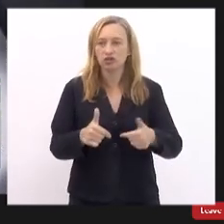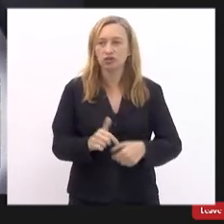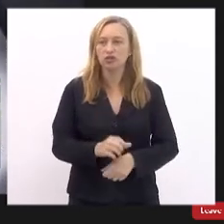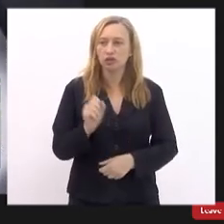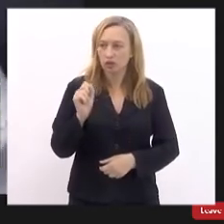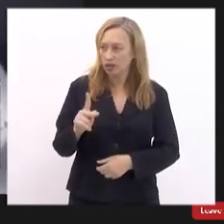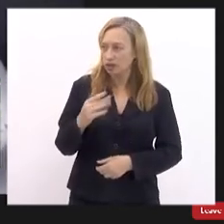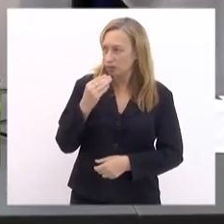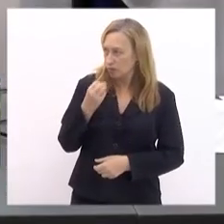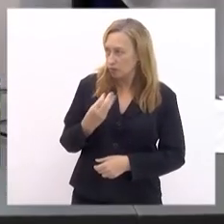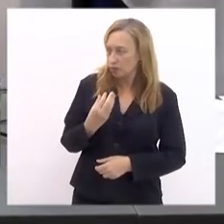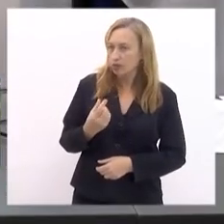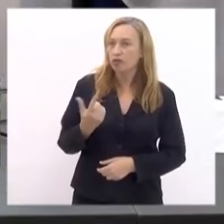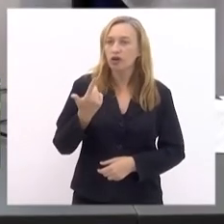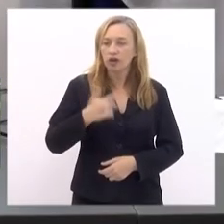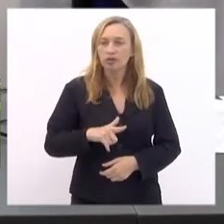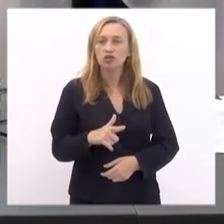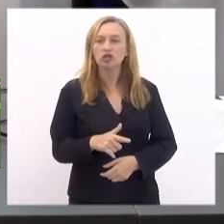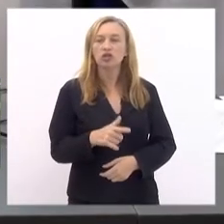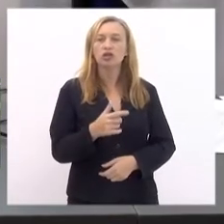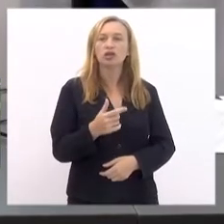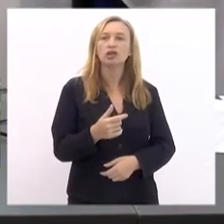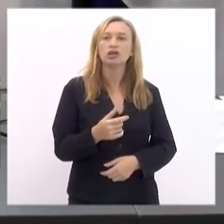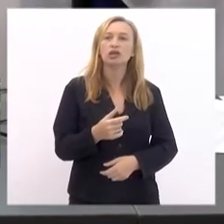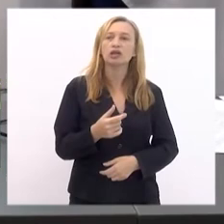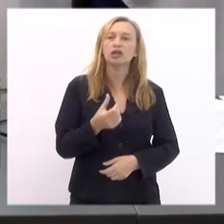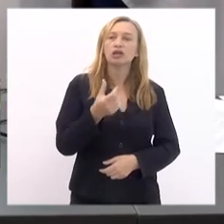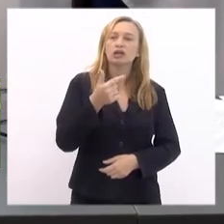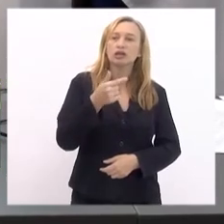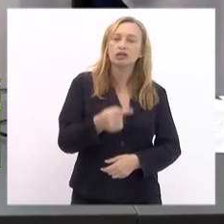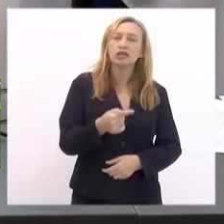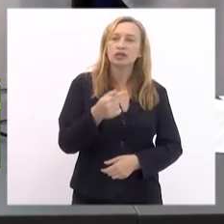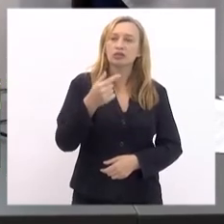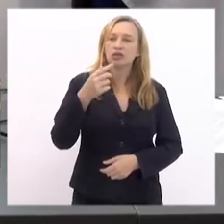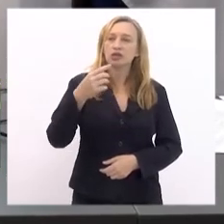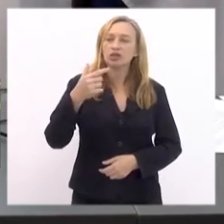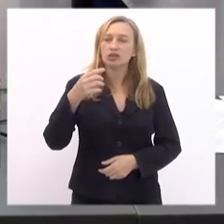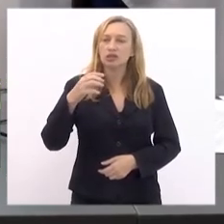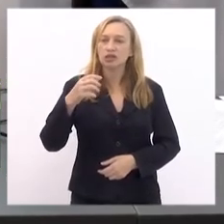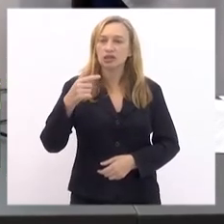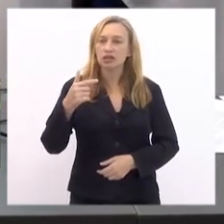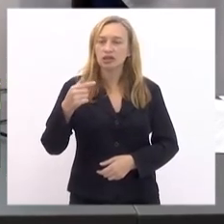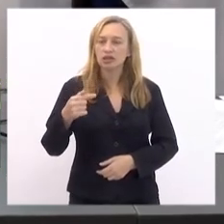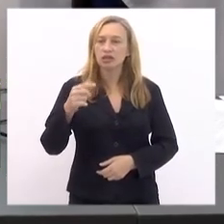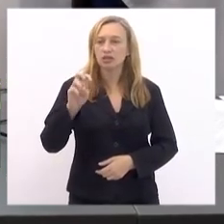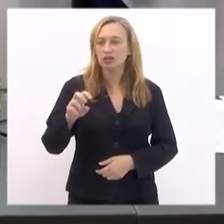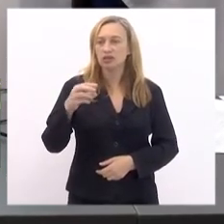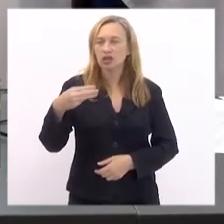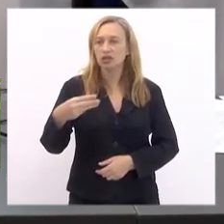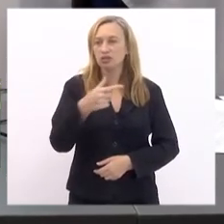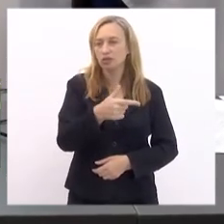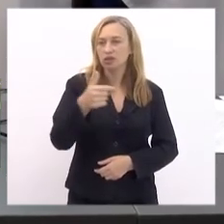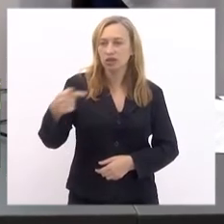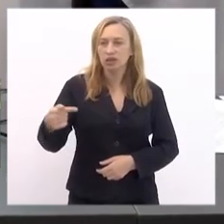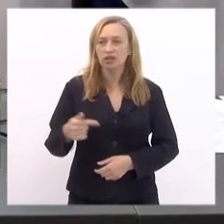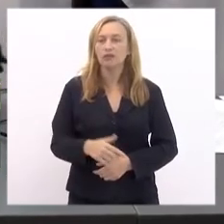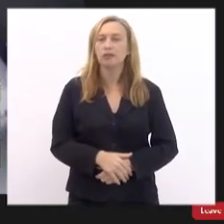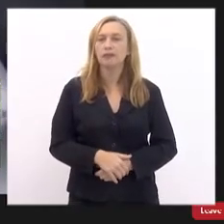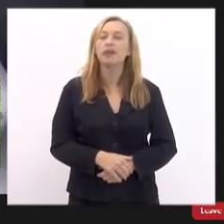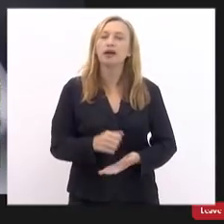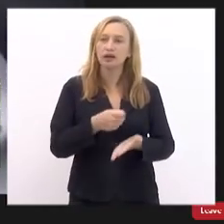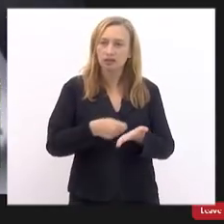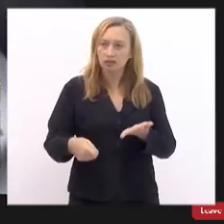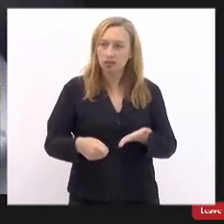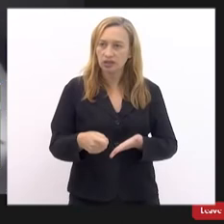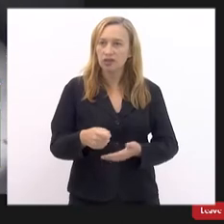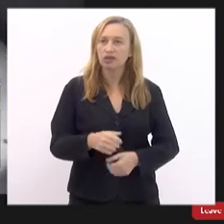tá bom? É, eu vou só repetir o número para você fixar, é a Lei 7.673, de 2017. Está anotado